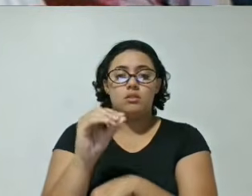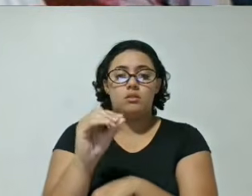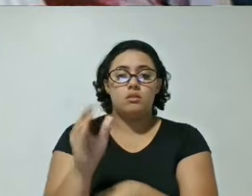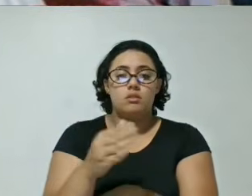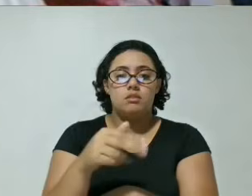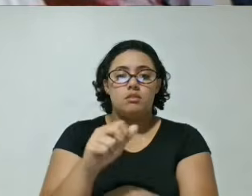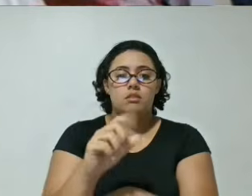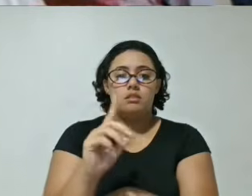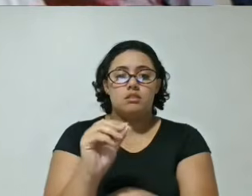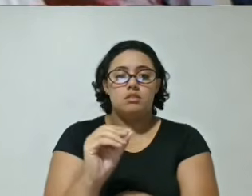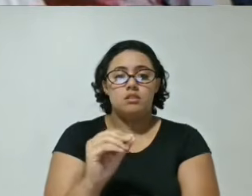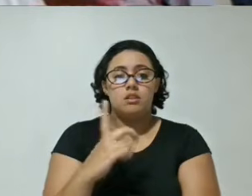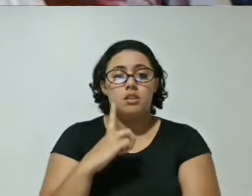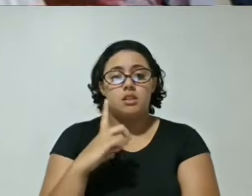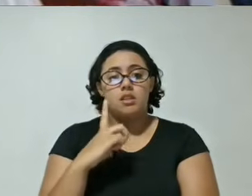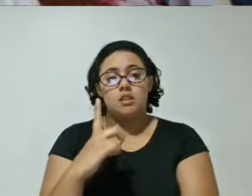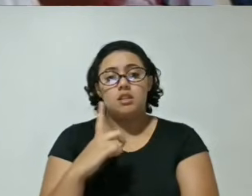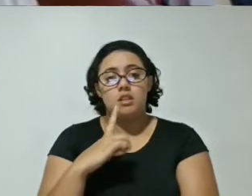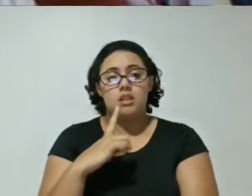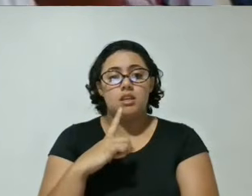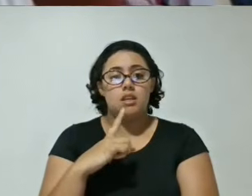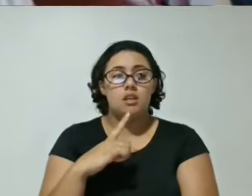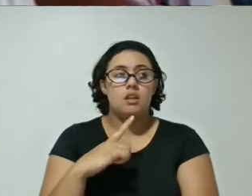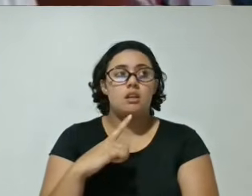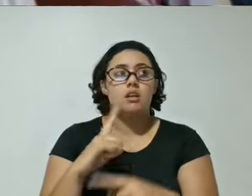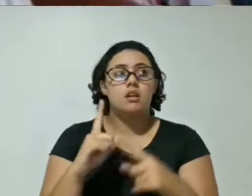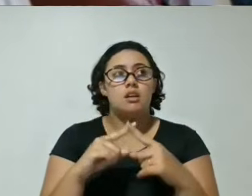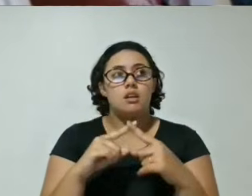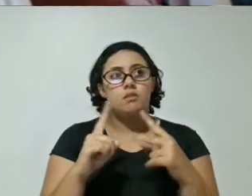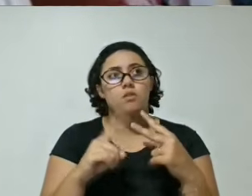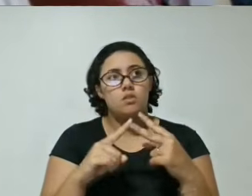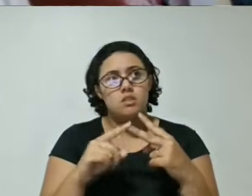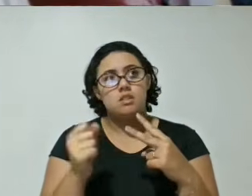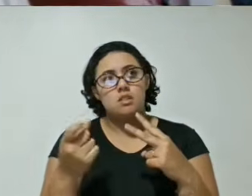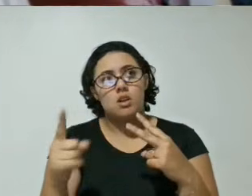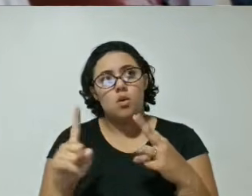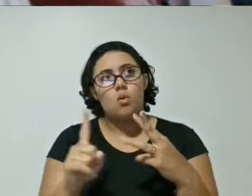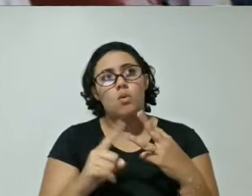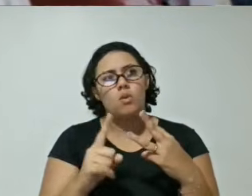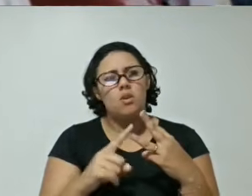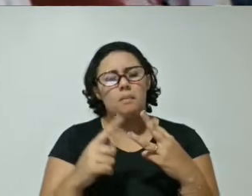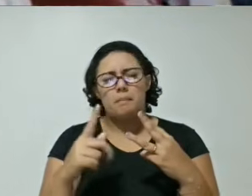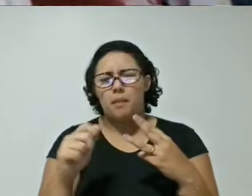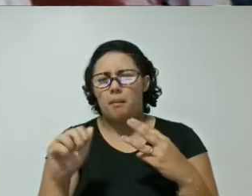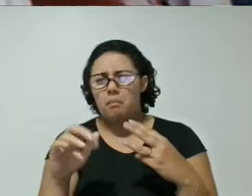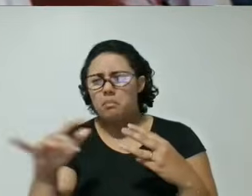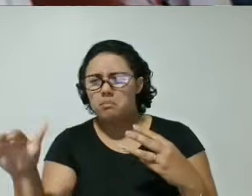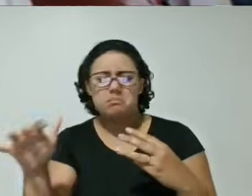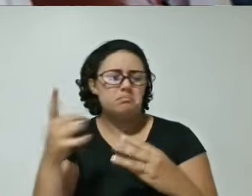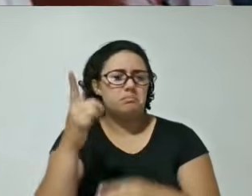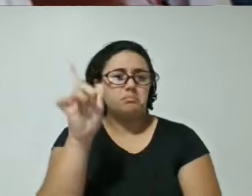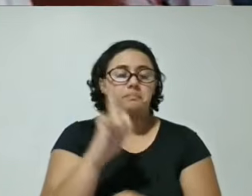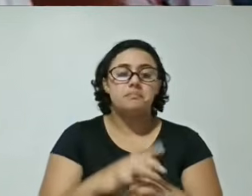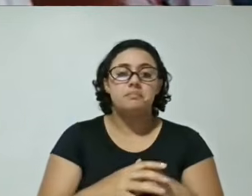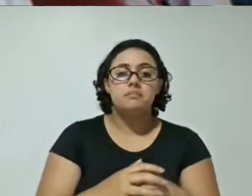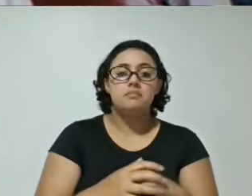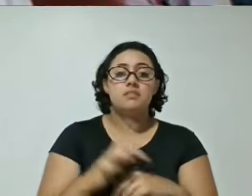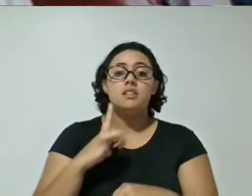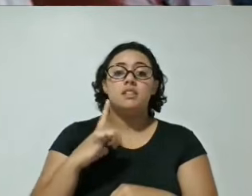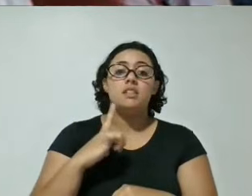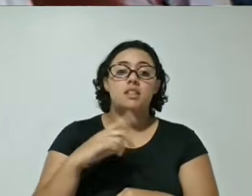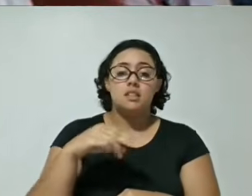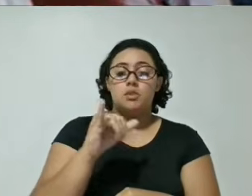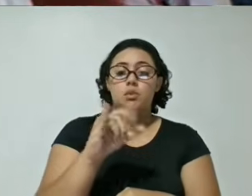E tinha Pampulha, Lagoa do Nado e São Bernardo. Aí escolhi Lagoa do Nado, meu companheiro Nilson, que hoje é coordenador dos Centros